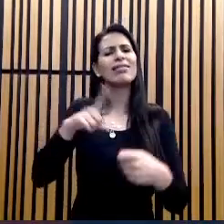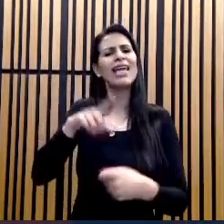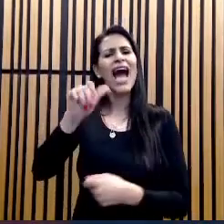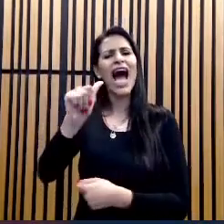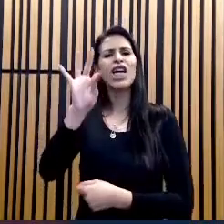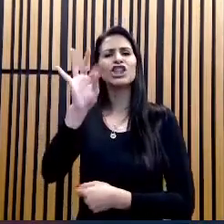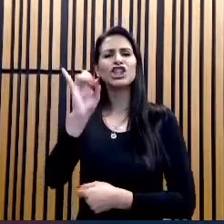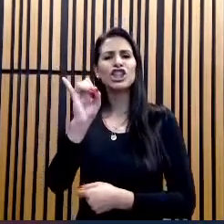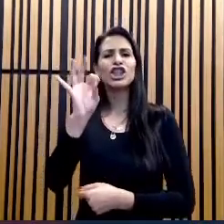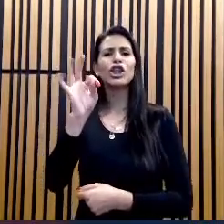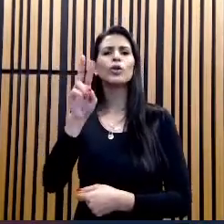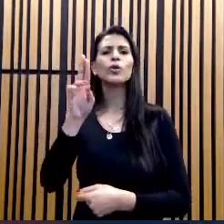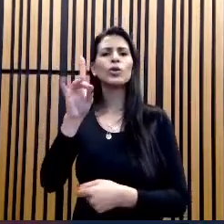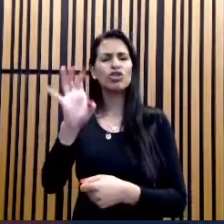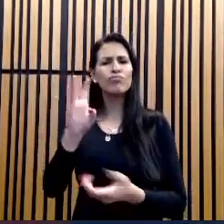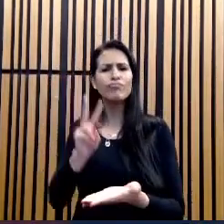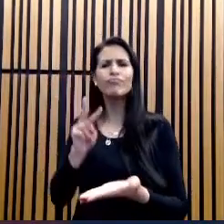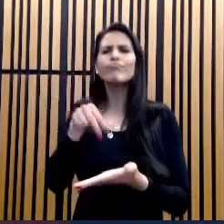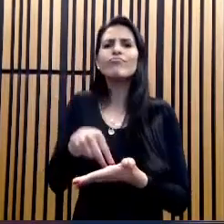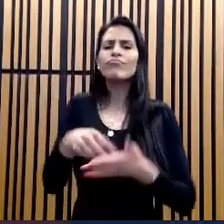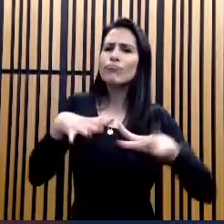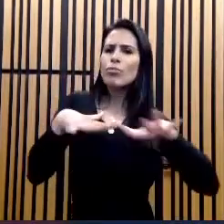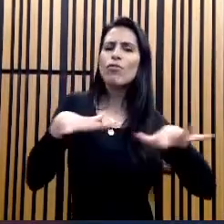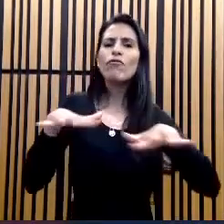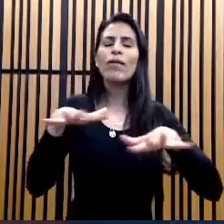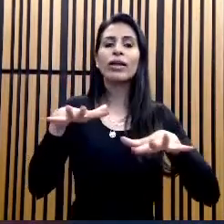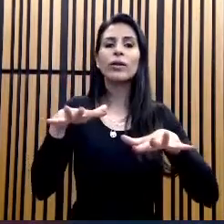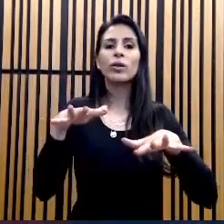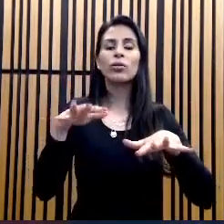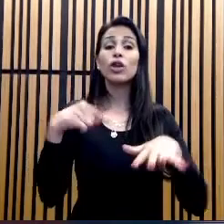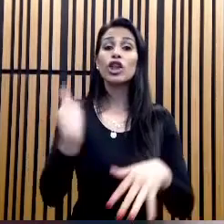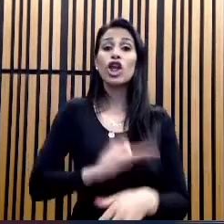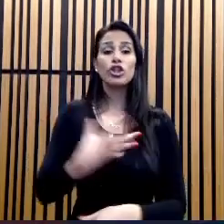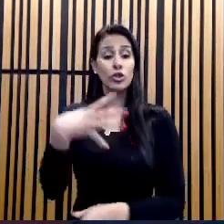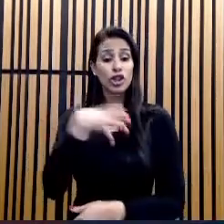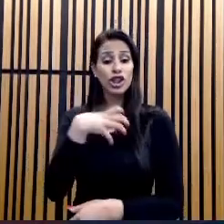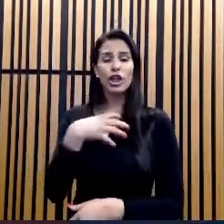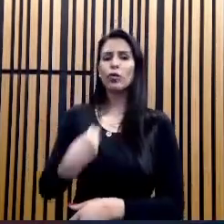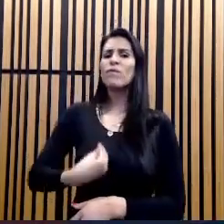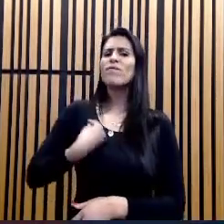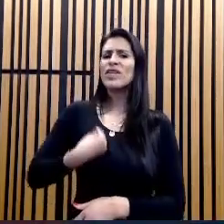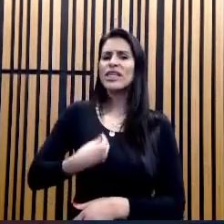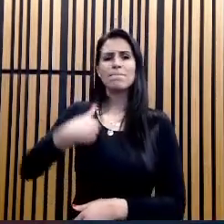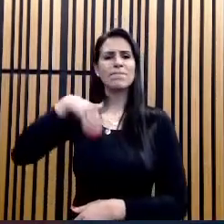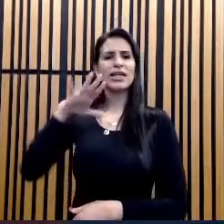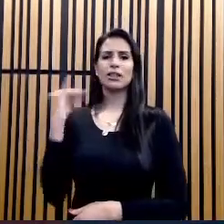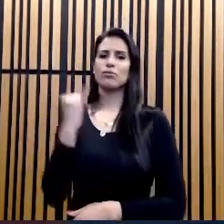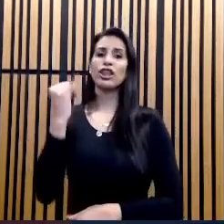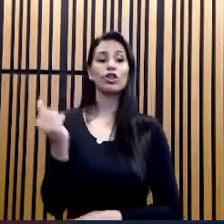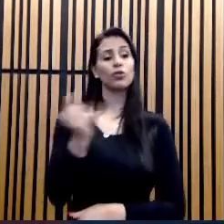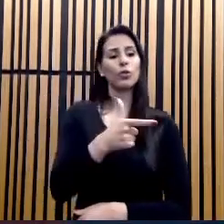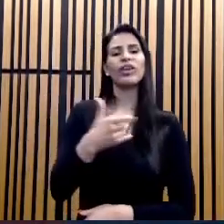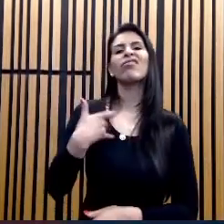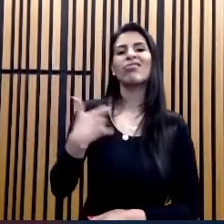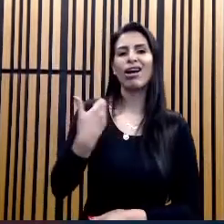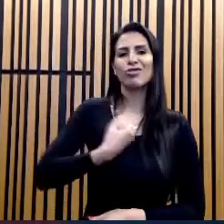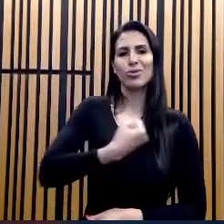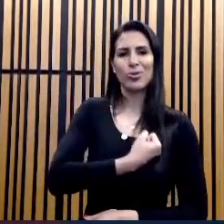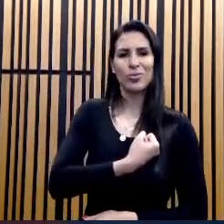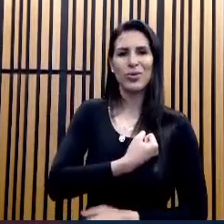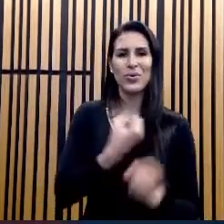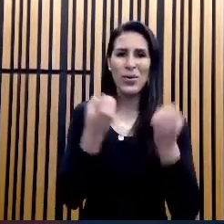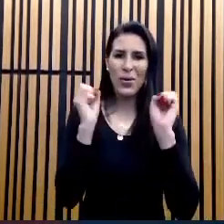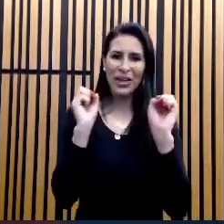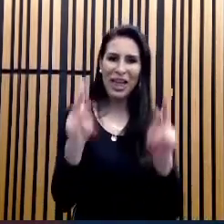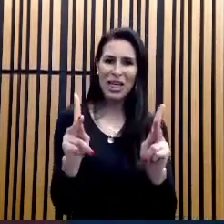Mari está dizendo aqui, tá? É o estilo de vida que nos define e não a nossa idade, tá bem?